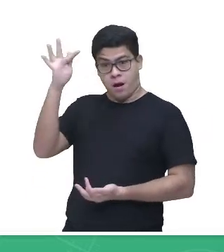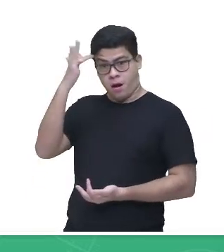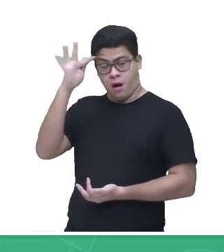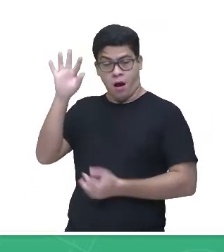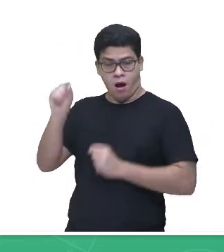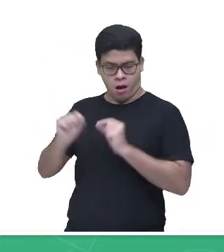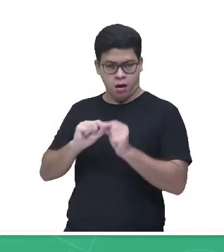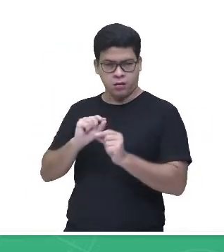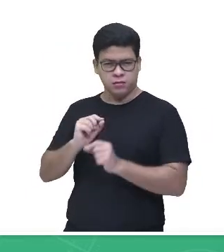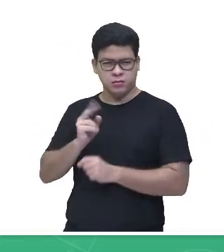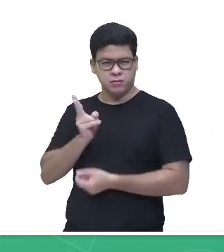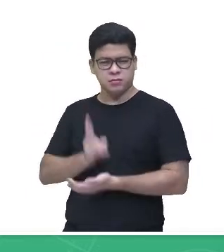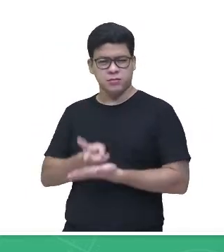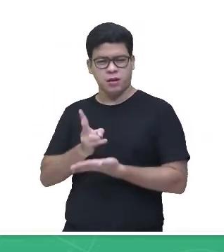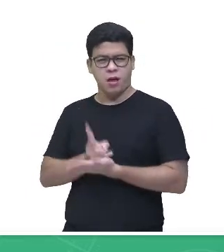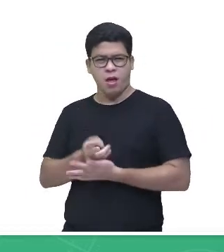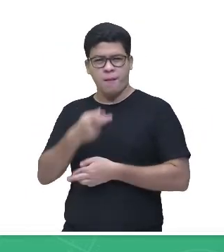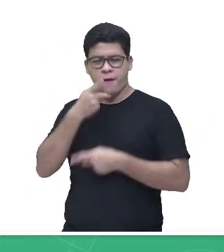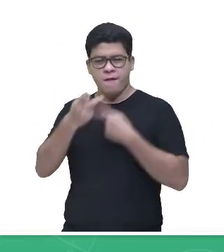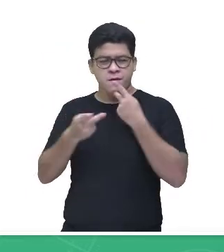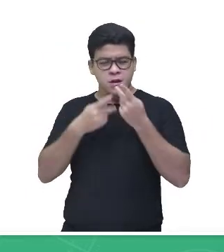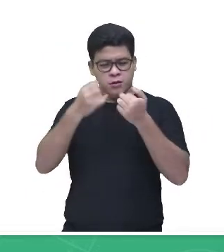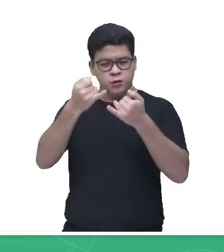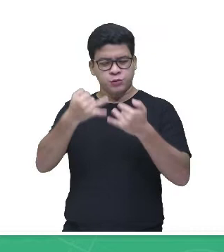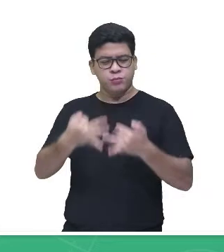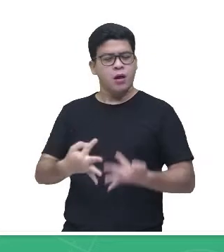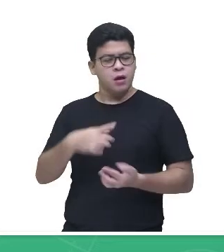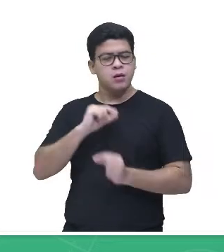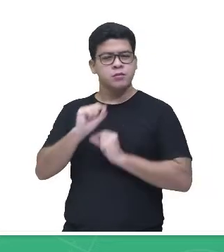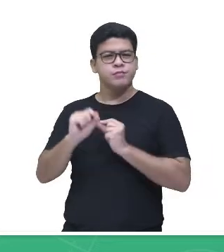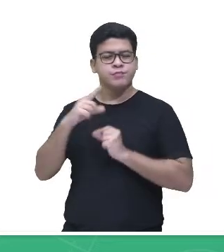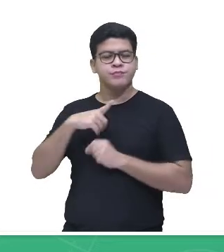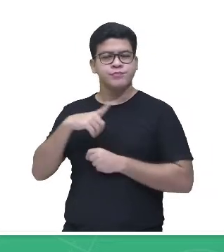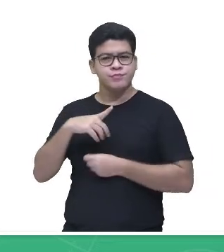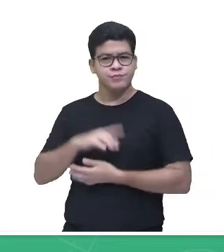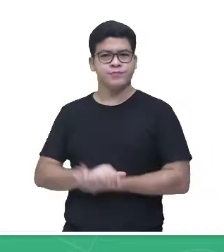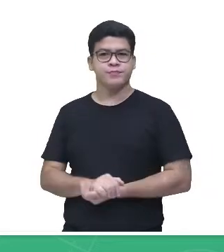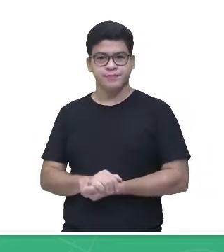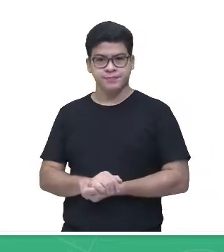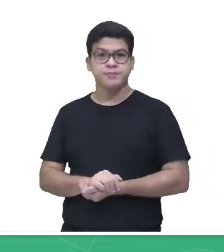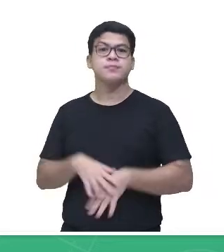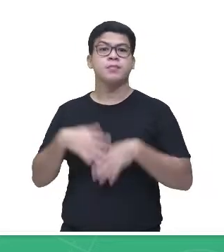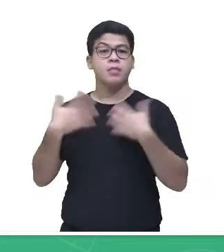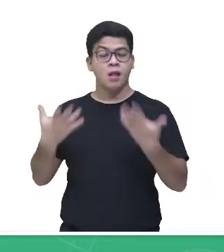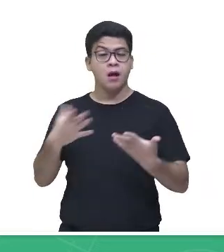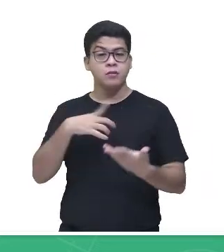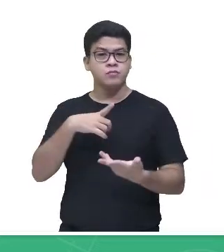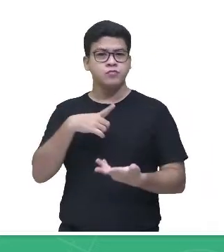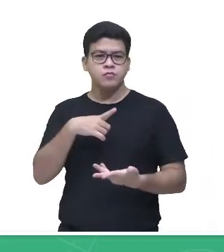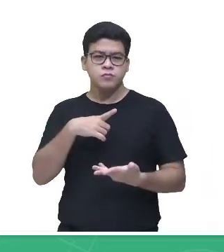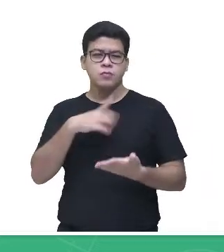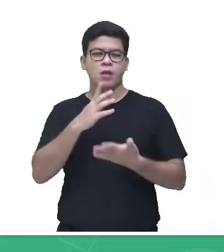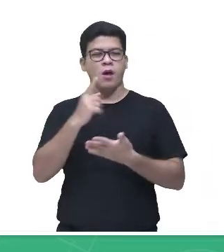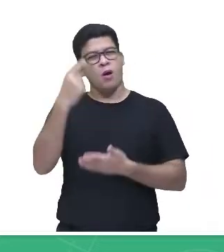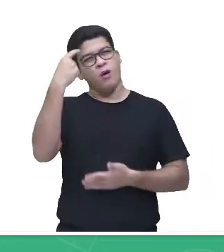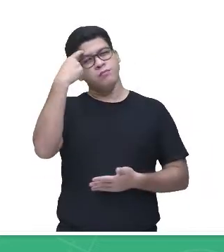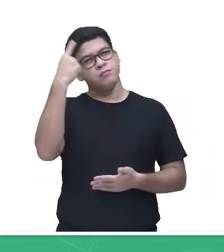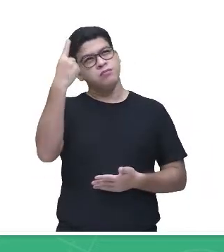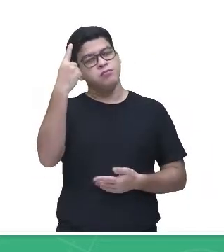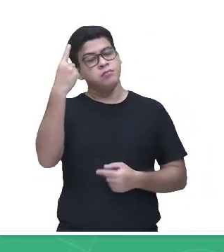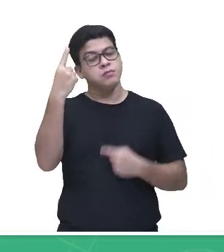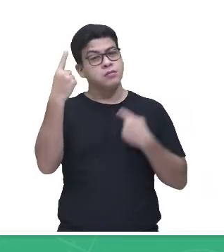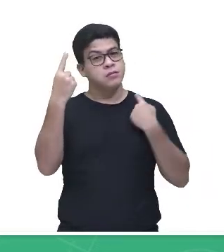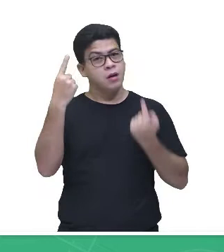vocês viram alguns, os teóricos absolutistas, que estavam ali refutando essa ideia, contribuindo para que